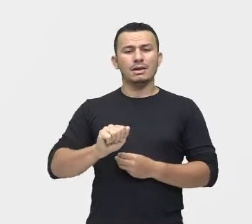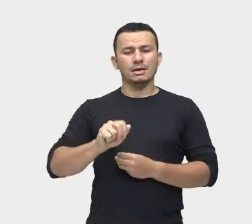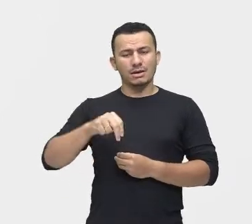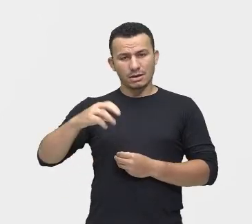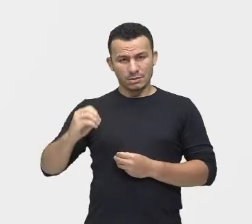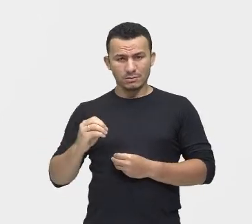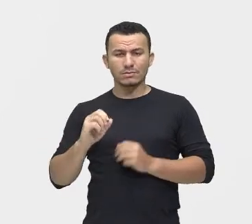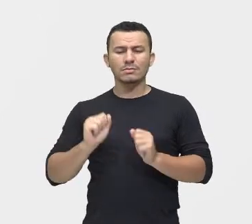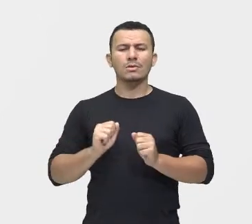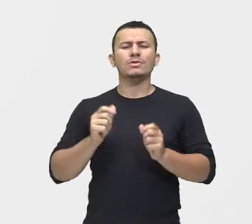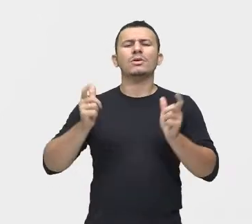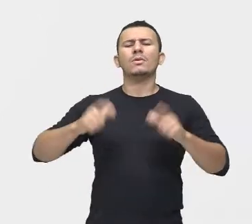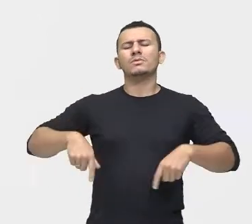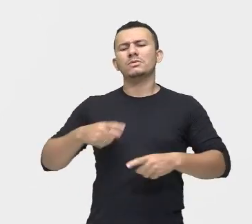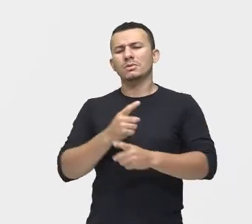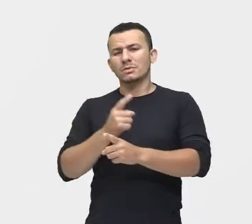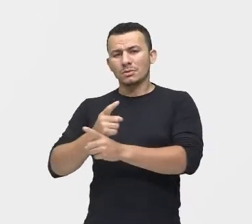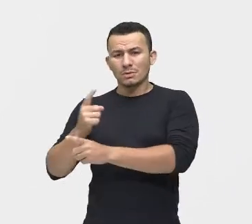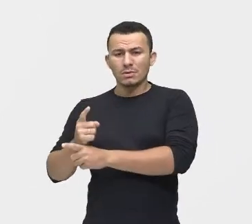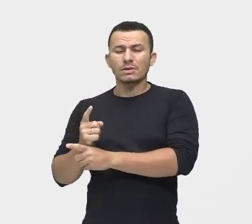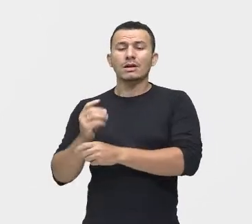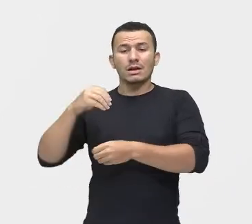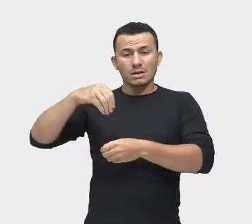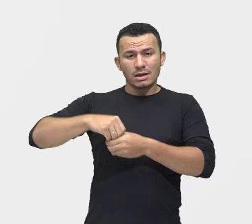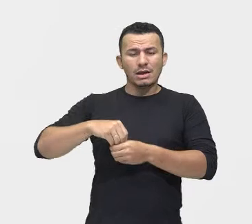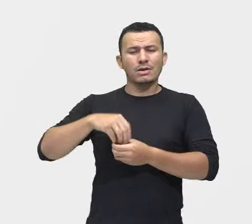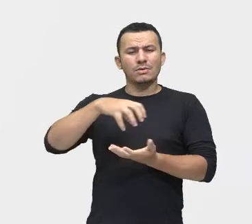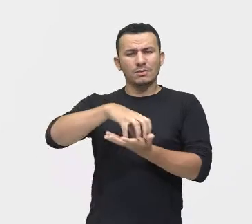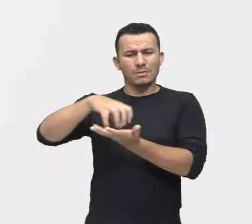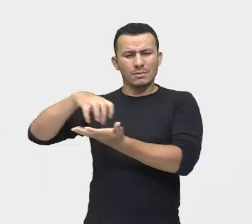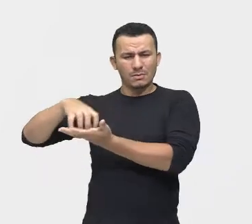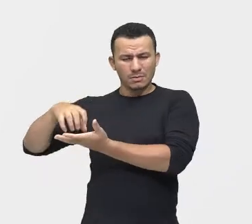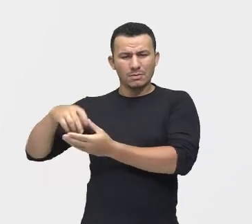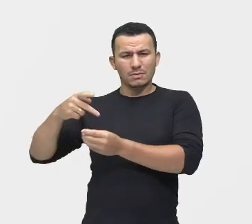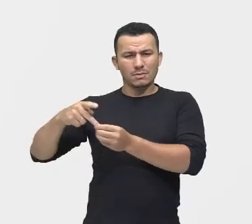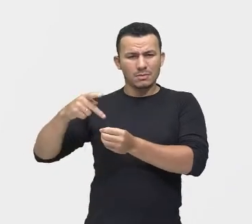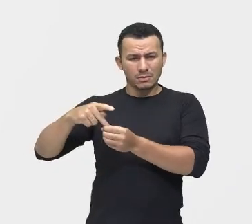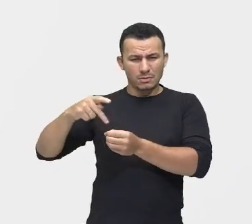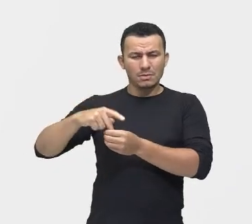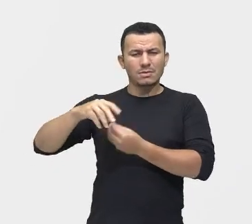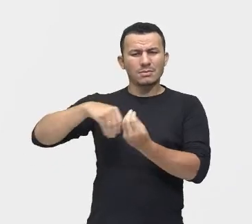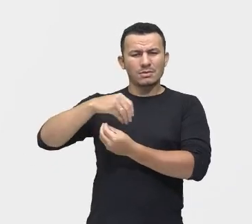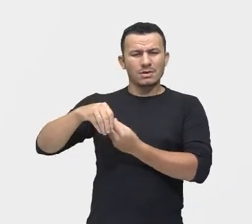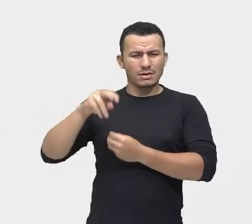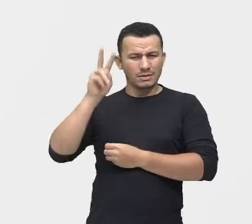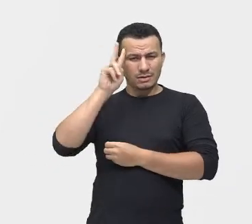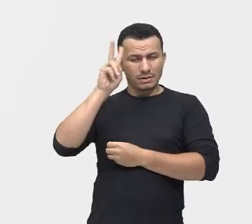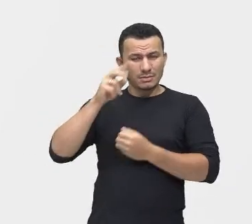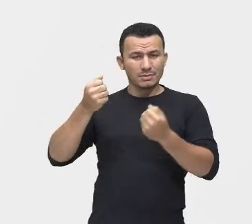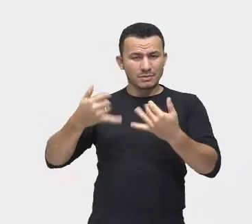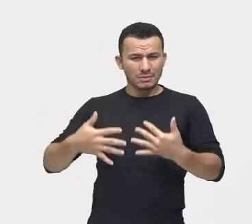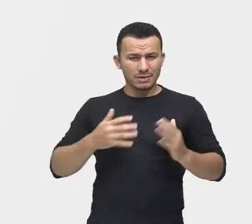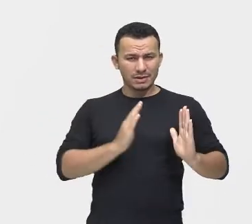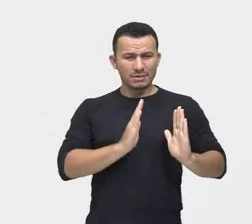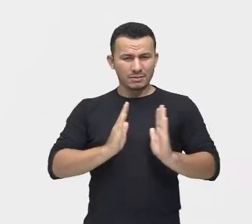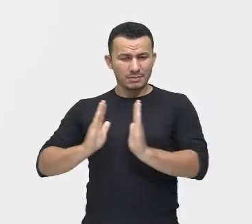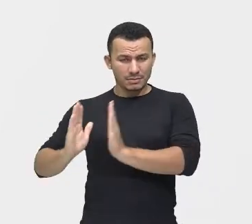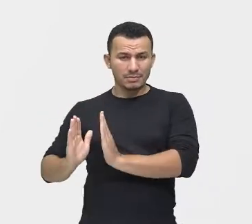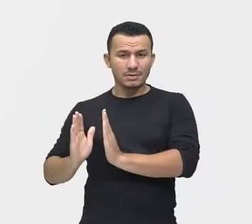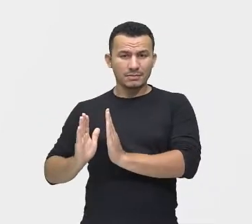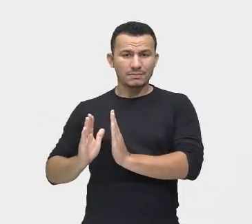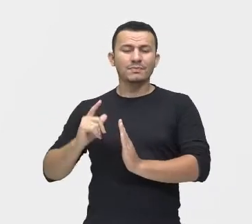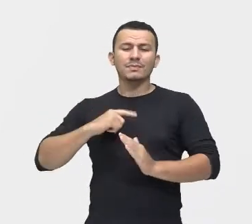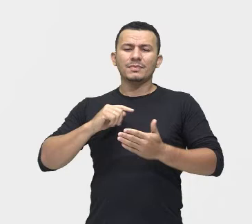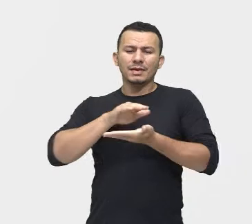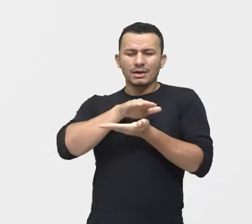pode ser encontrado em petrolíferas associado ao petróleo. Lembra do desenho aí que a gente acabou de ver, né? Você viu que tem